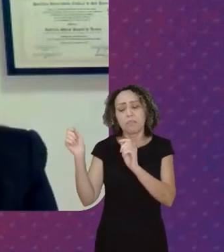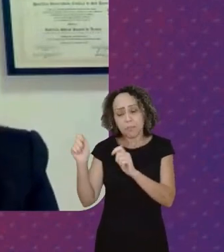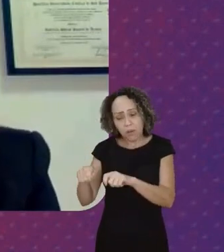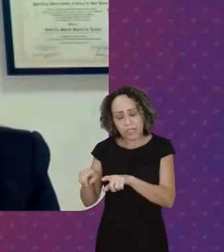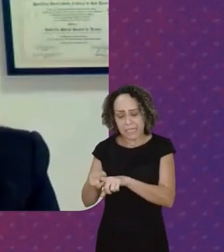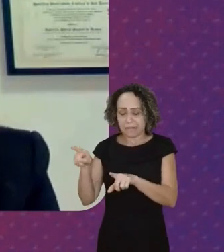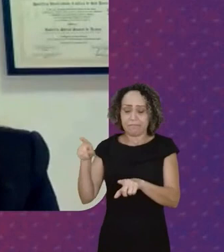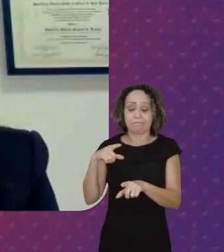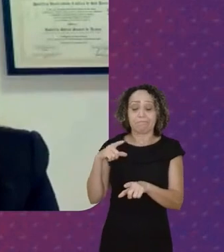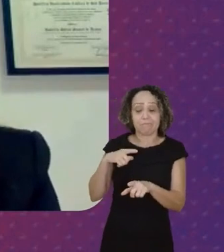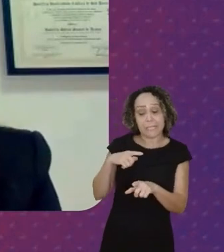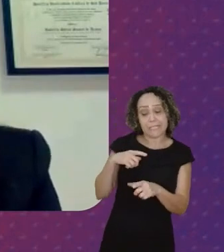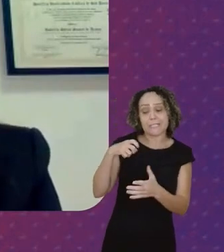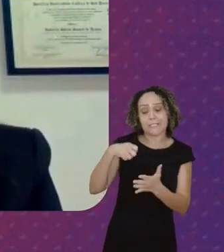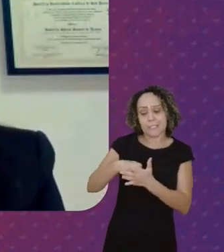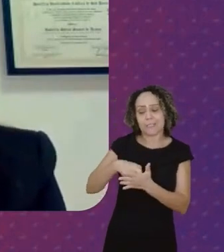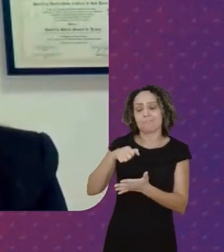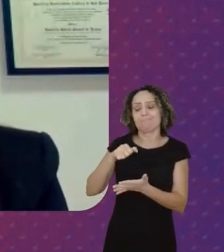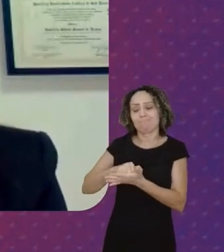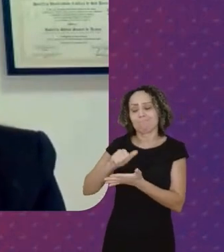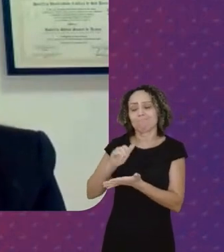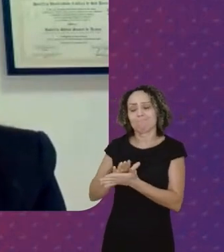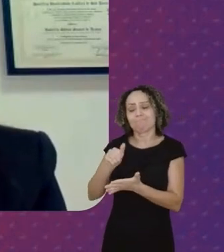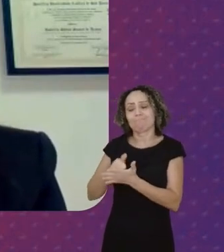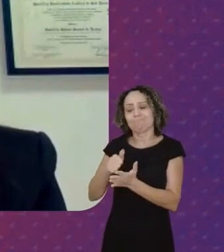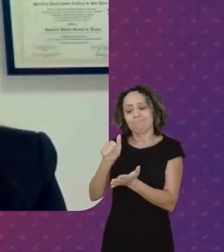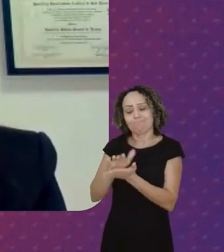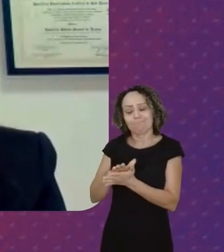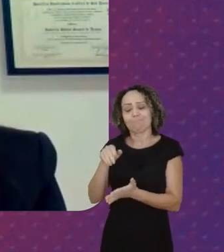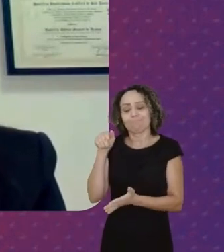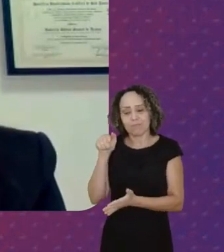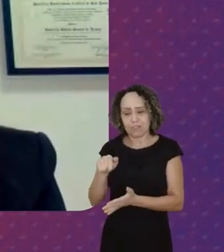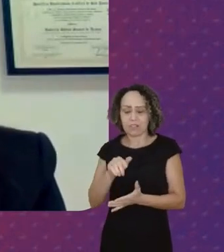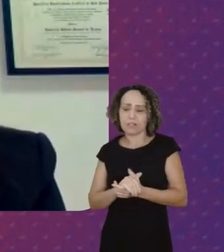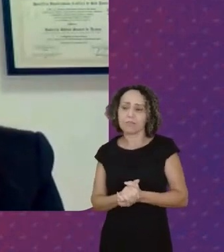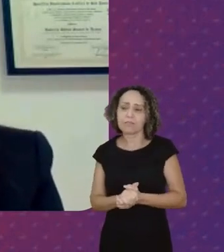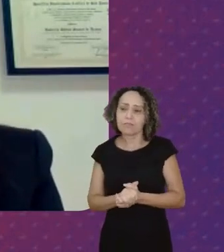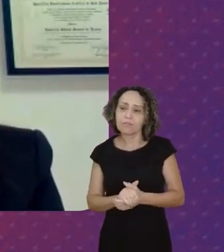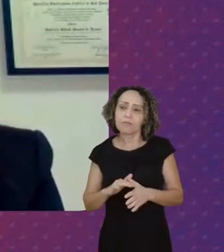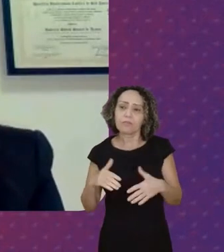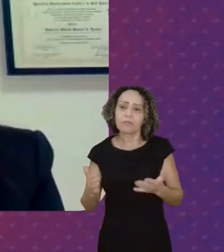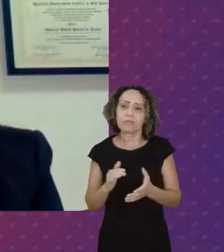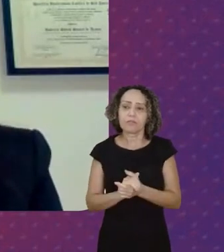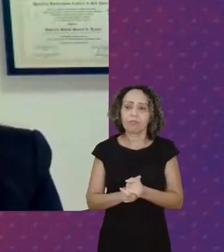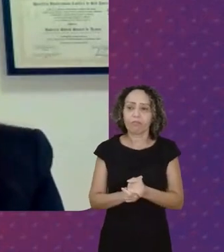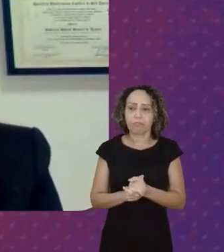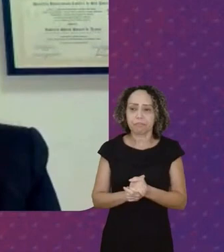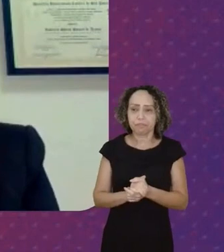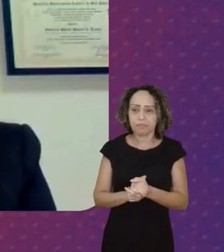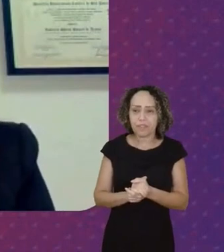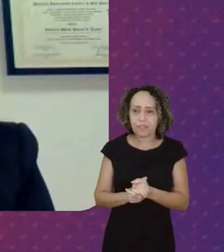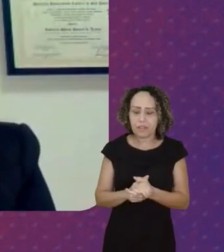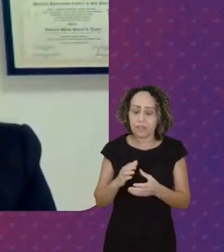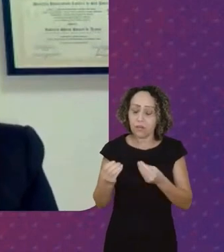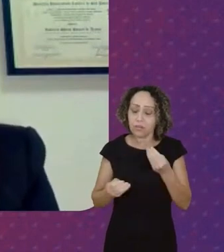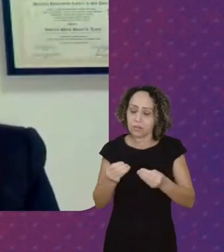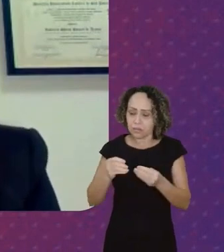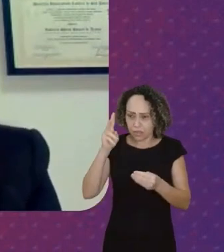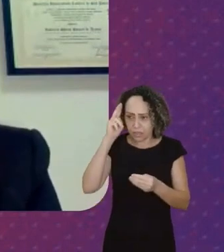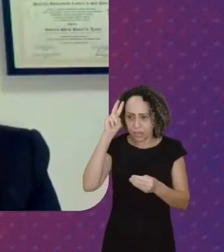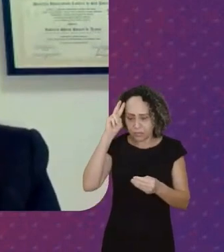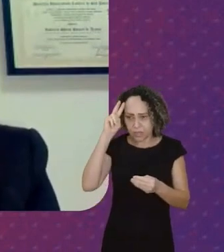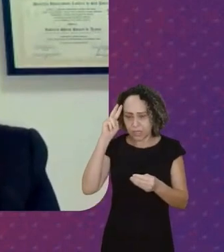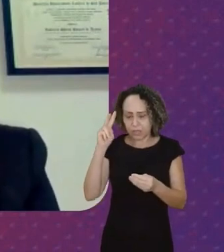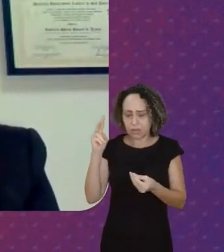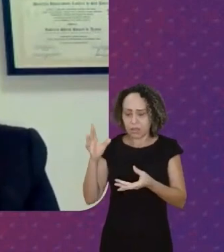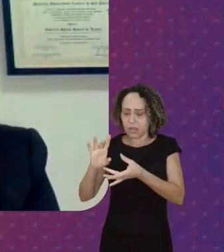de ingressar em nova federação, de celebrar coligações majoritárias nas 2 eleições seguintes, lembrando que as